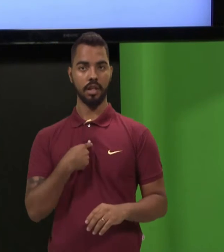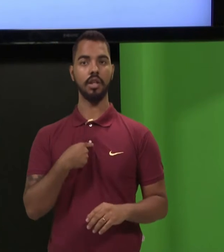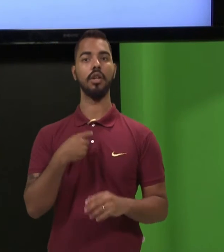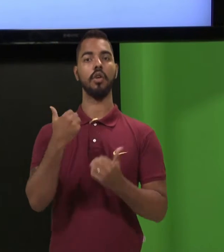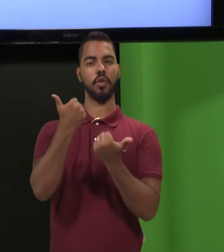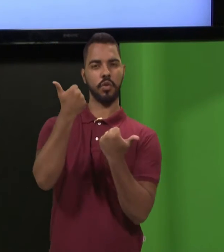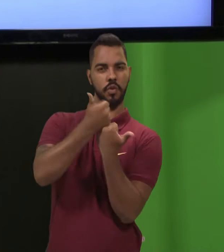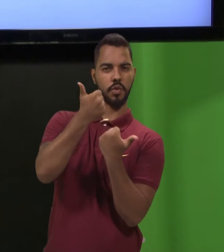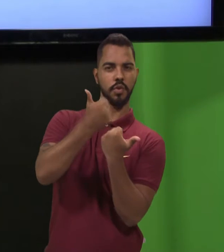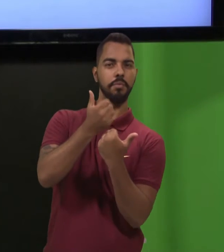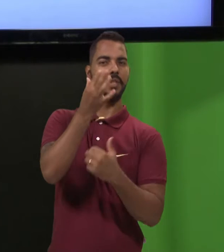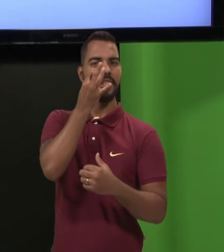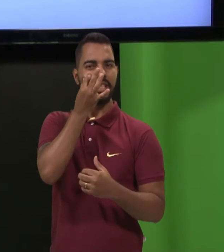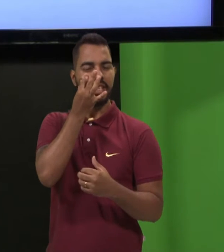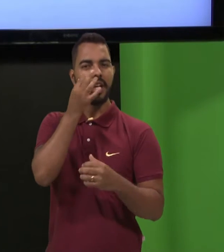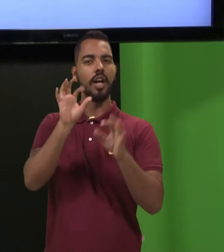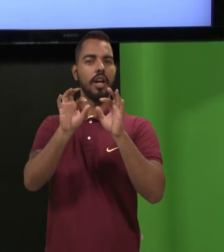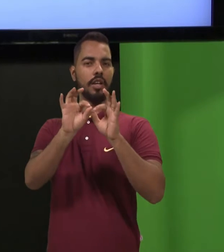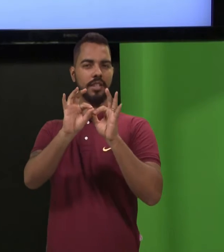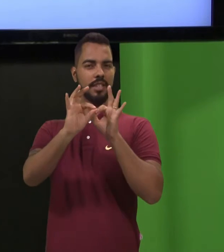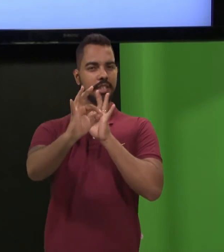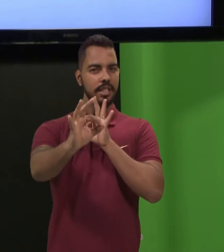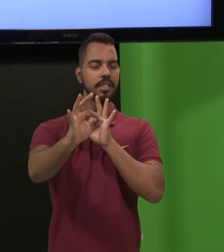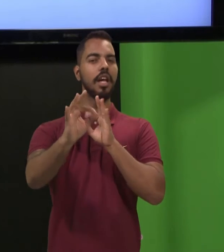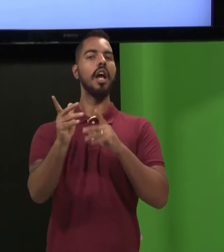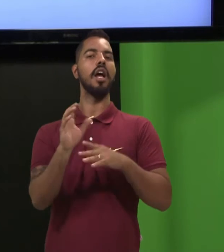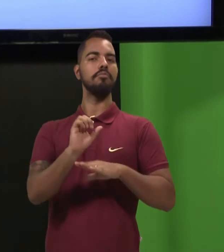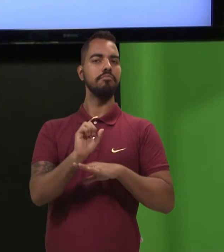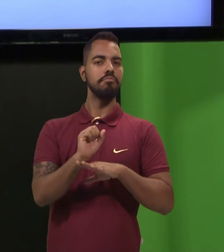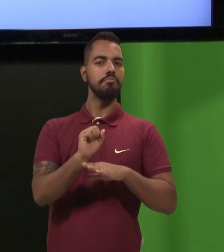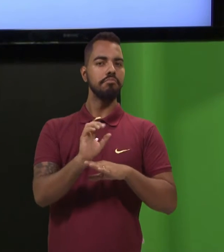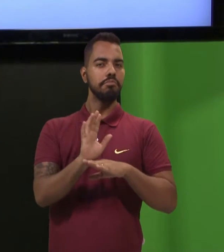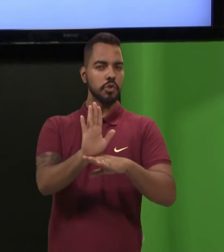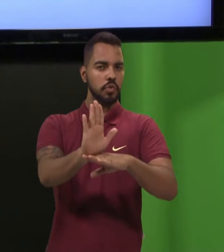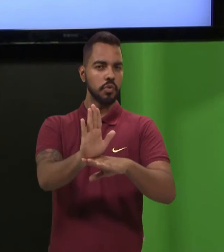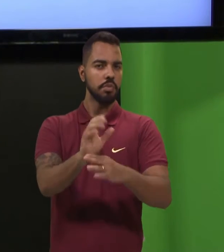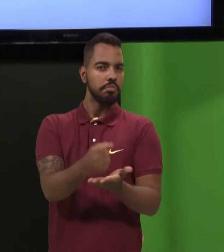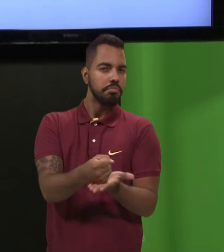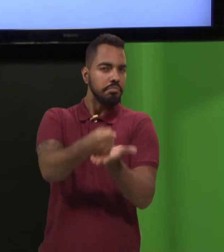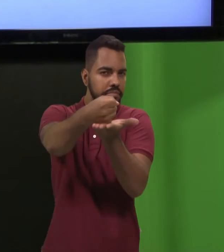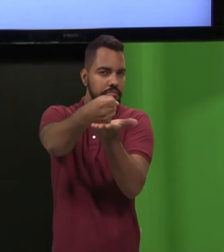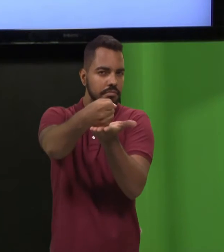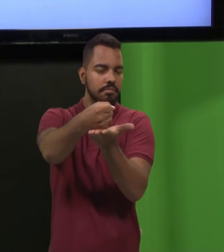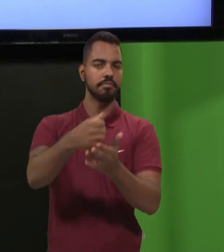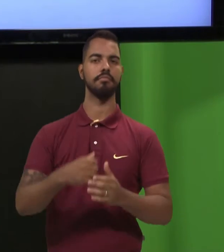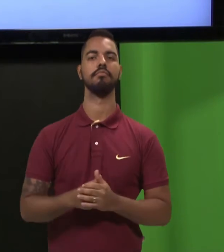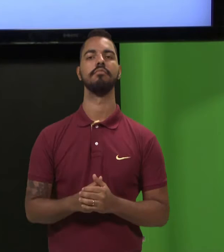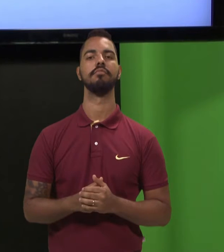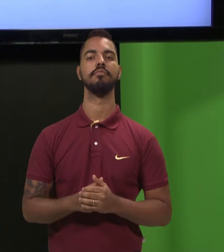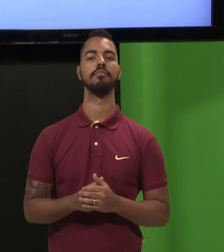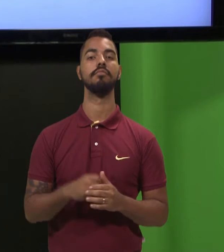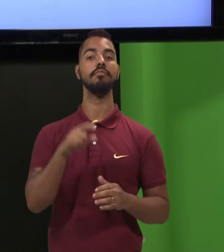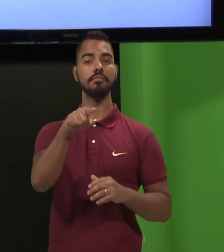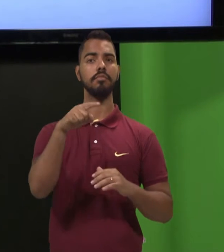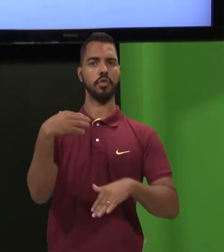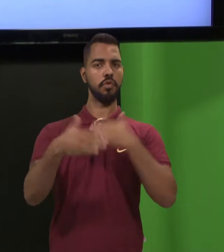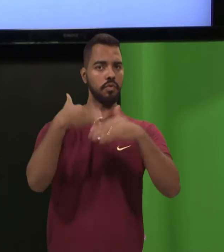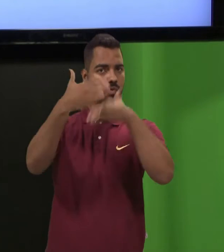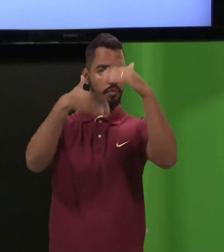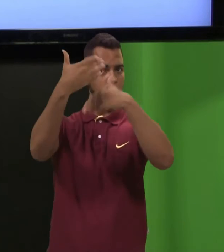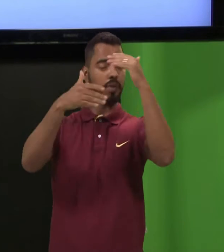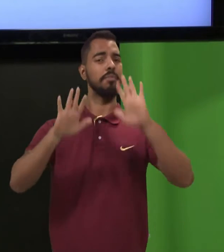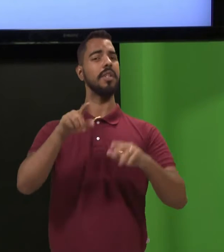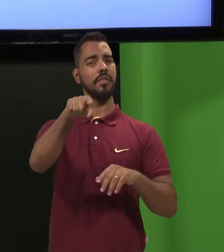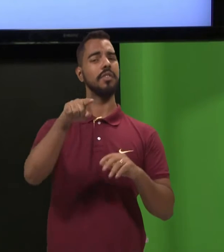presencial e tutor à distância, naquilo que for necessário. E para que tenhamos um bom resultado, será necessário a dedicação de vocês